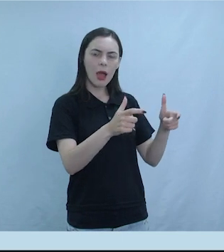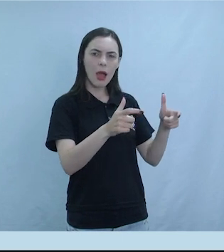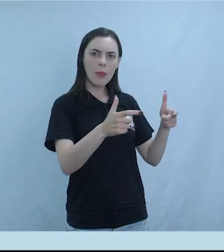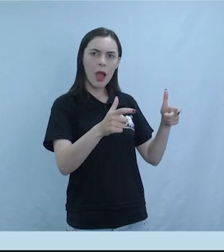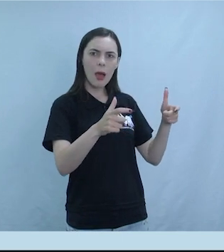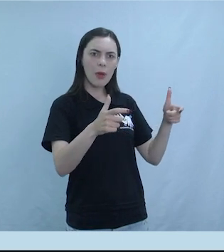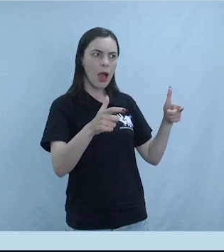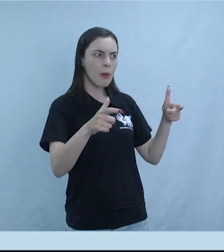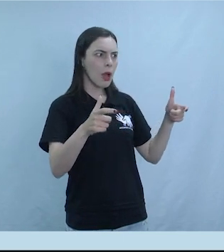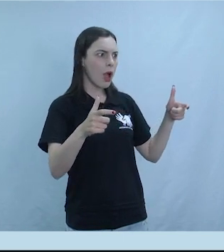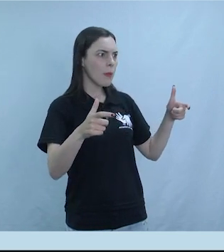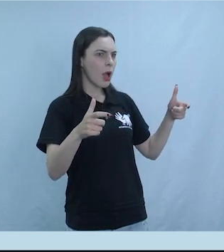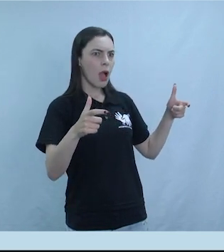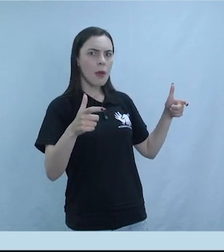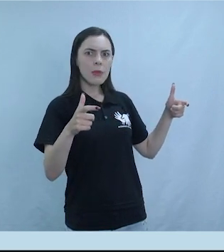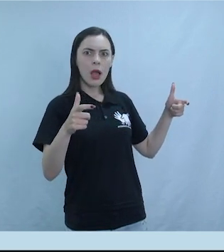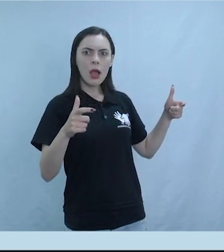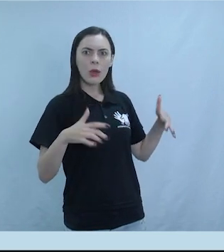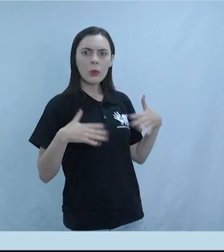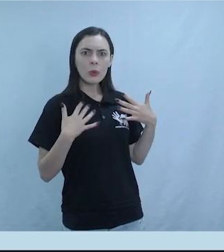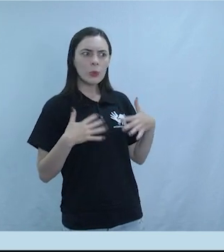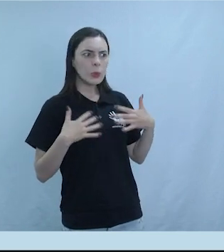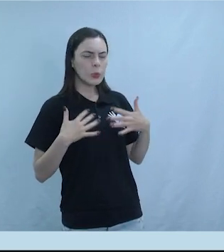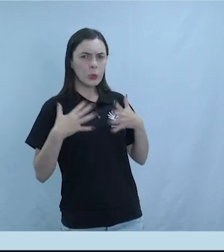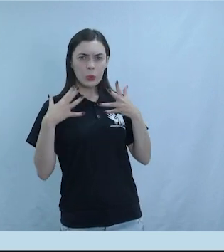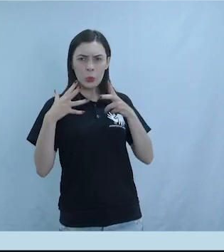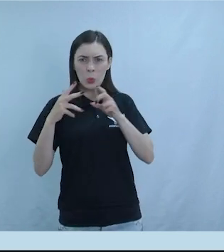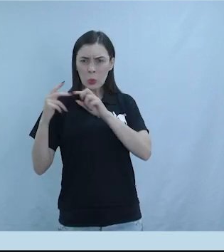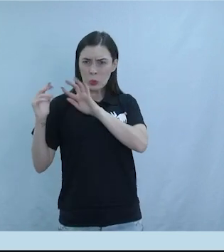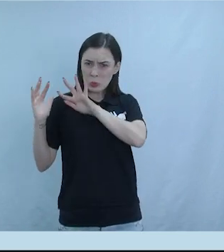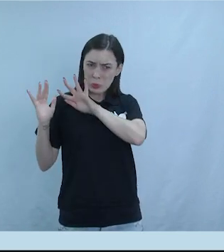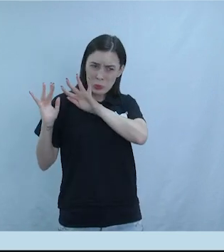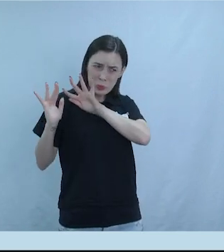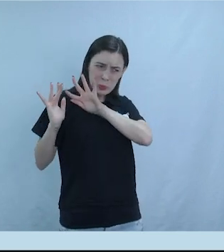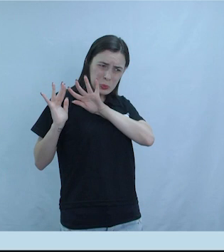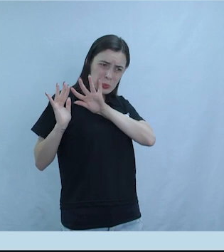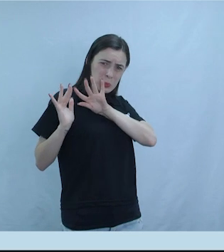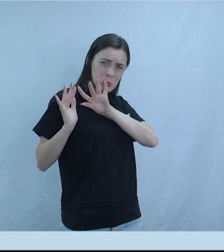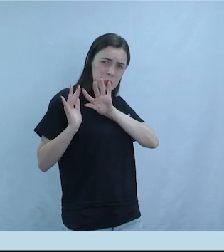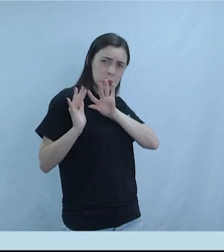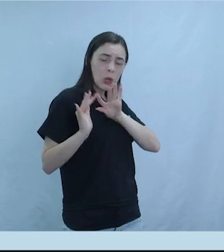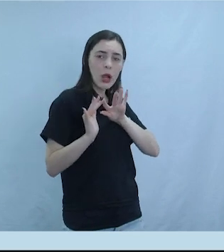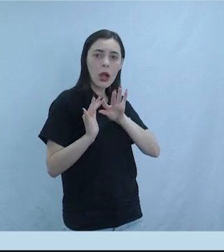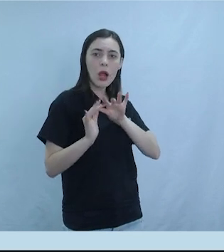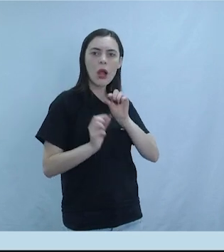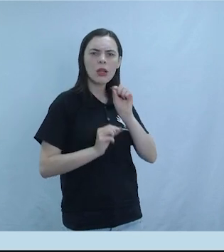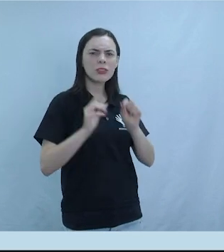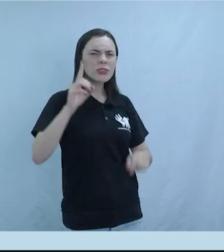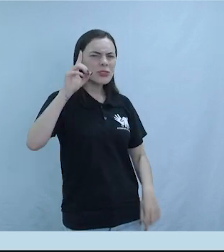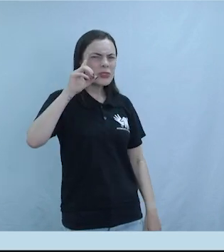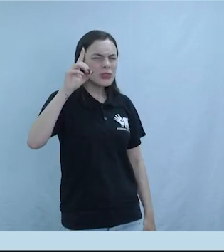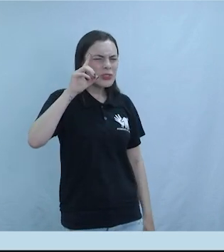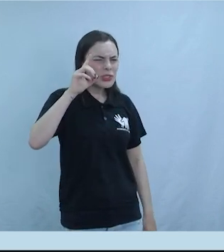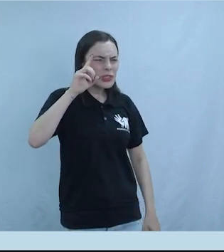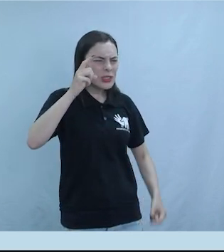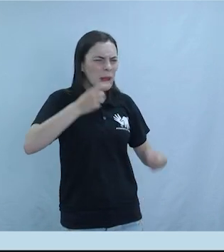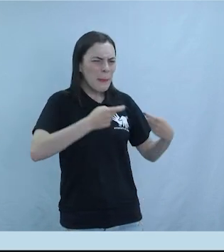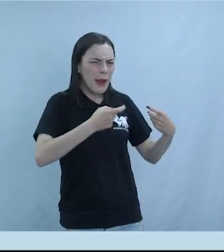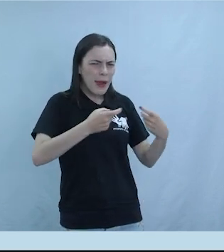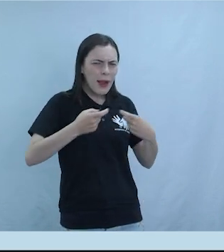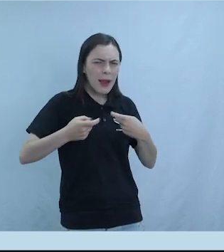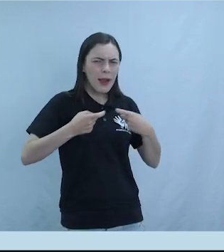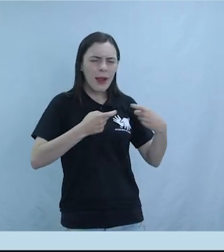multiplicar, todos os Bogatyrs do mundo se juntaram na batalha. Após dias de